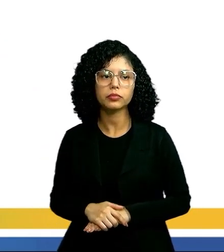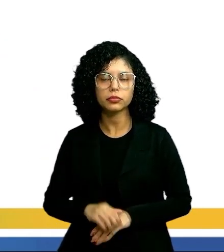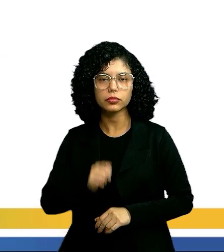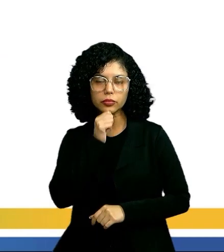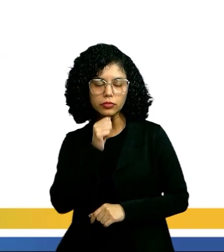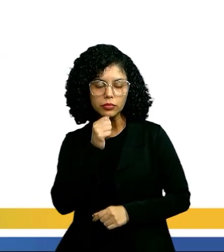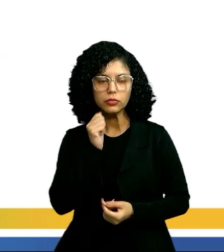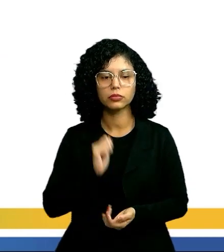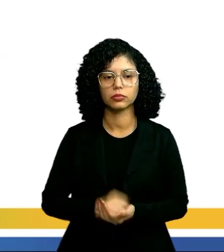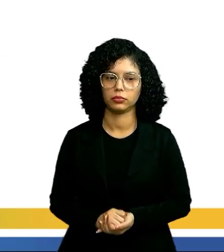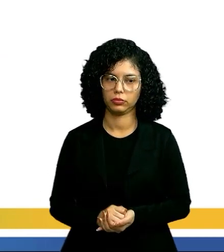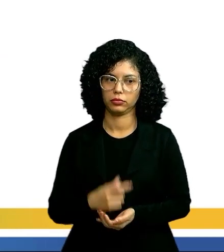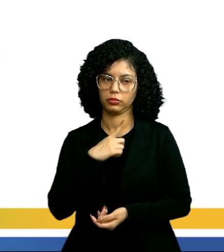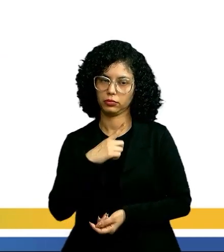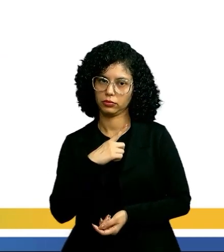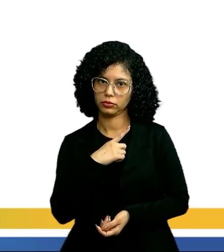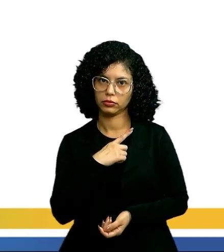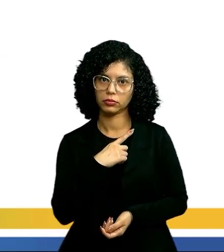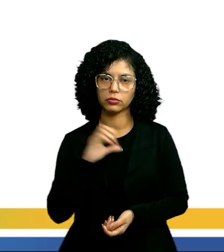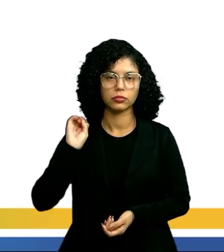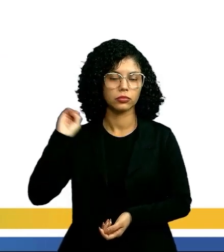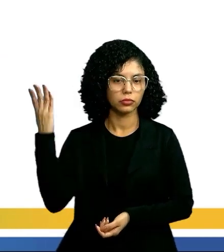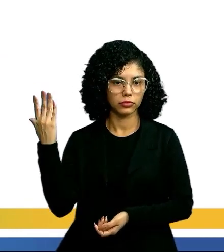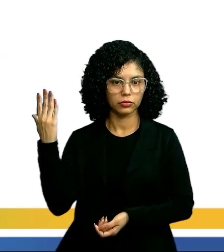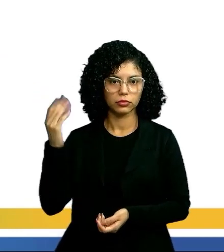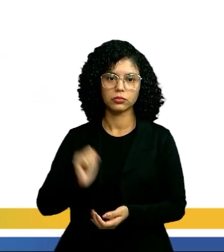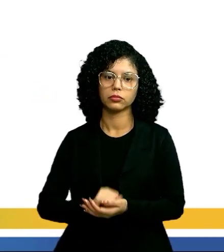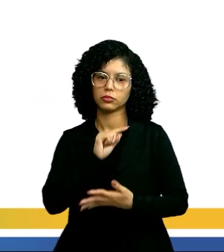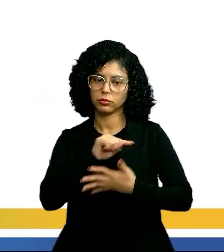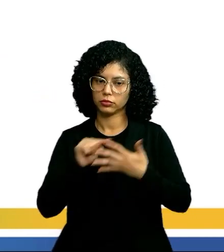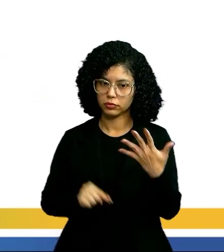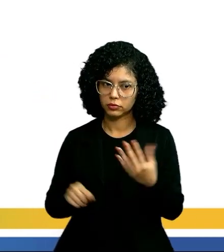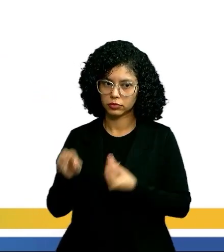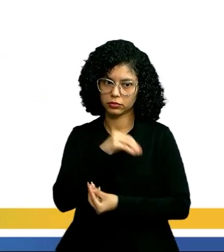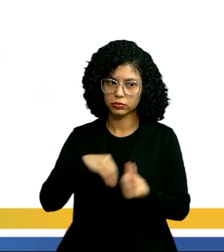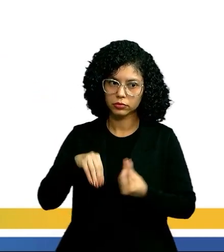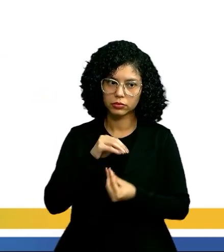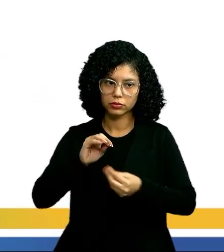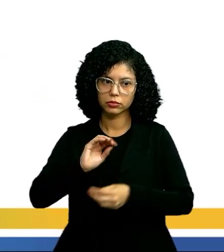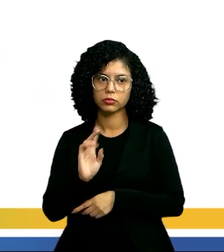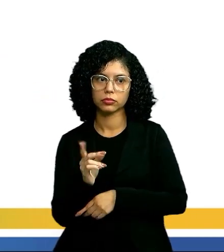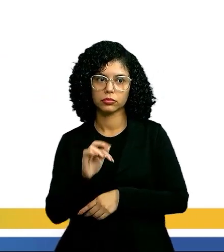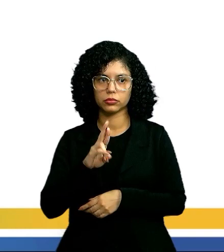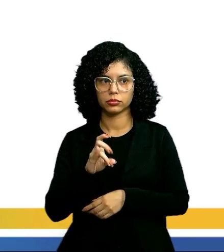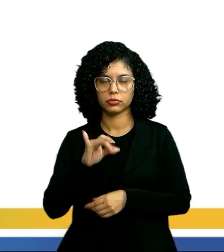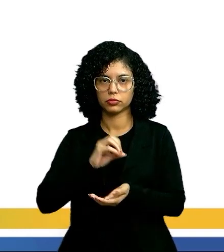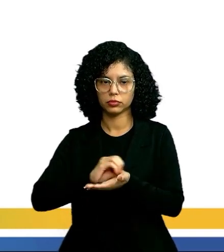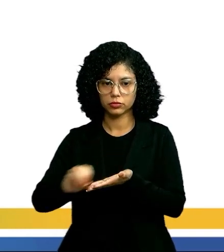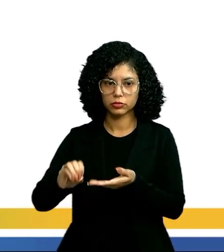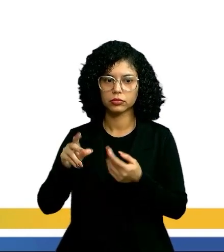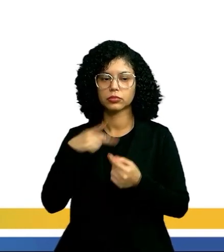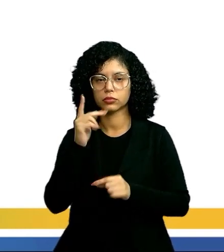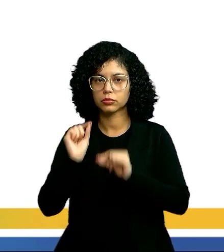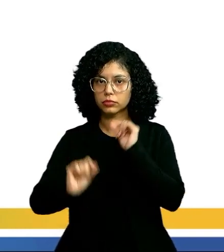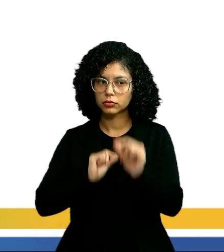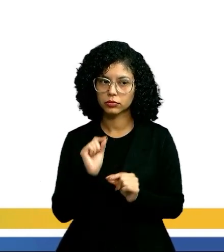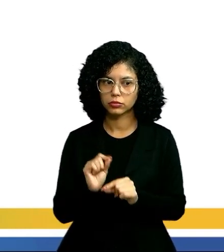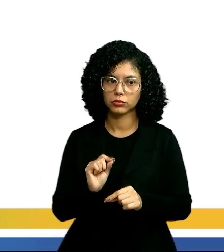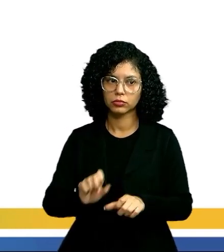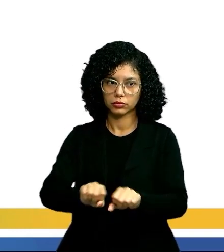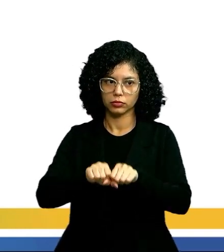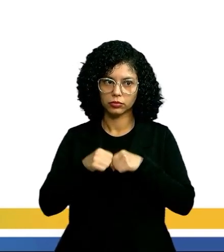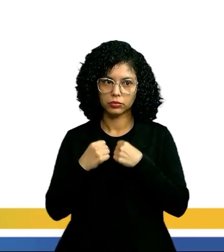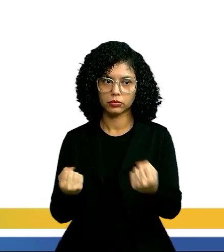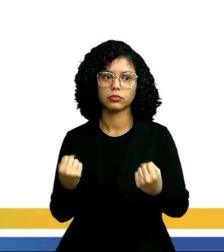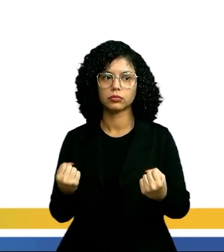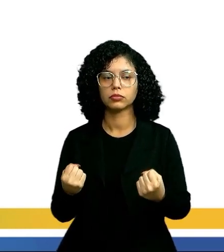Então, vamos lá. Para que aconteça um tipo de reação orgânica, é necessário falar, então, das